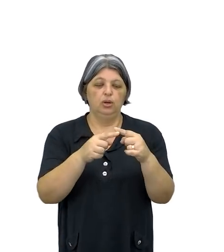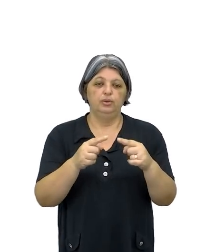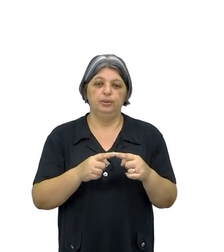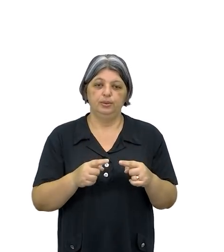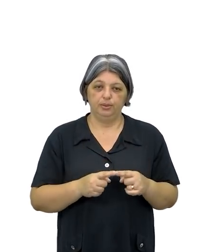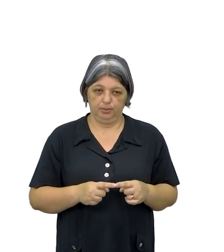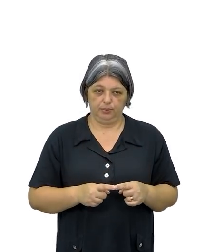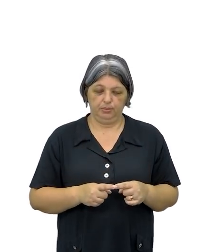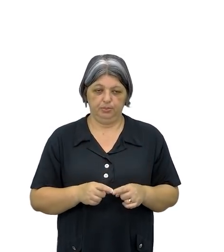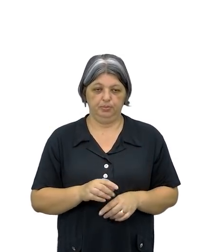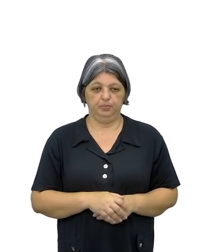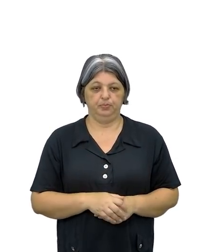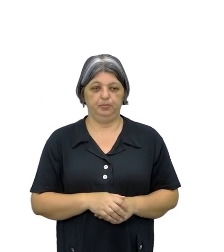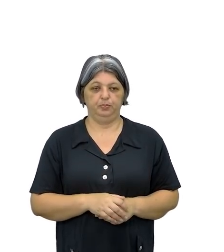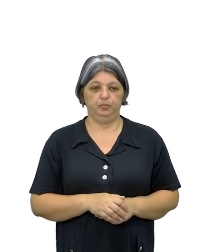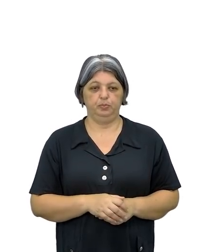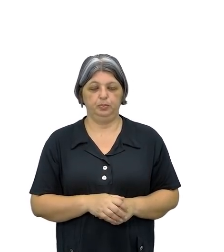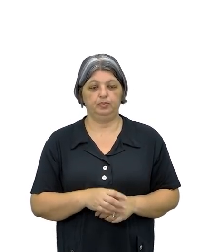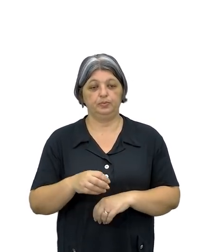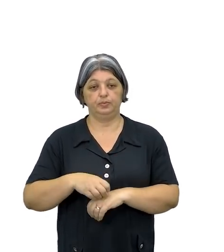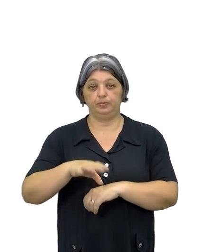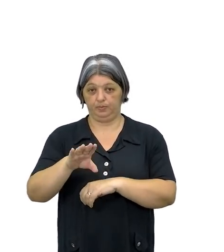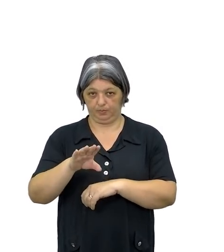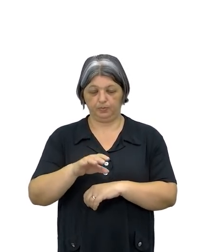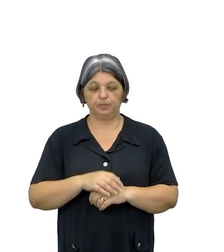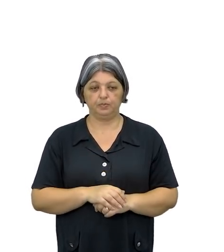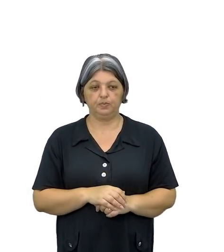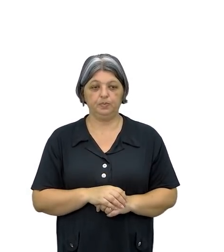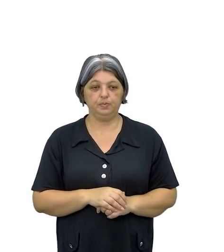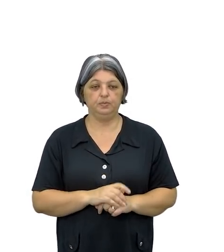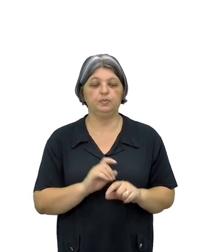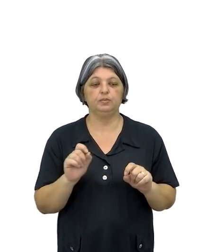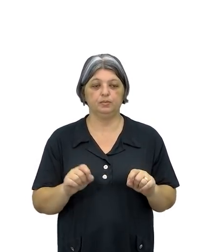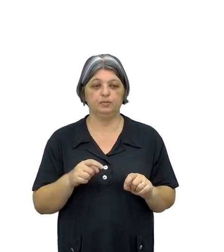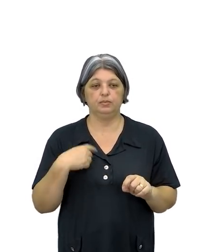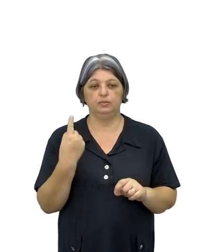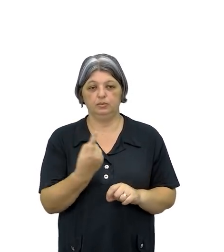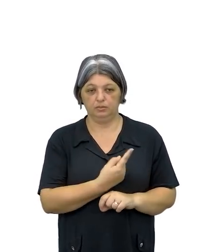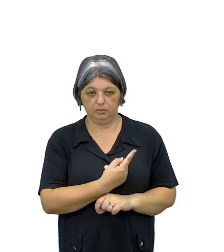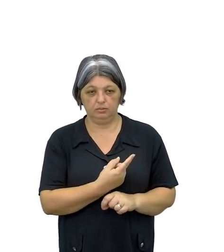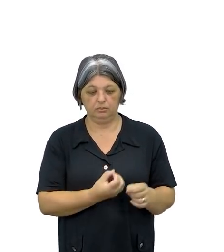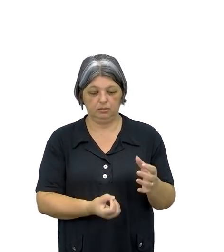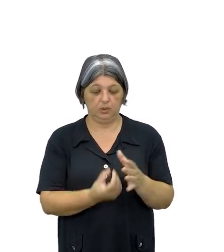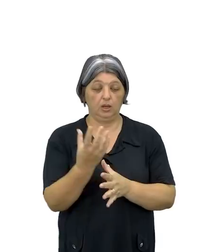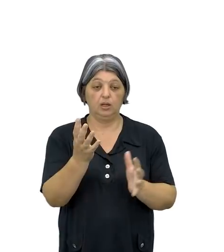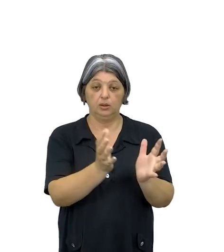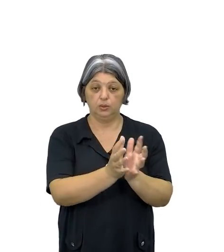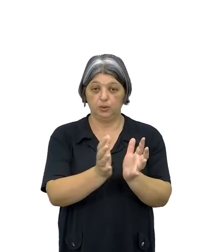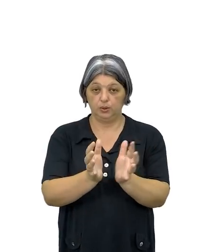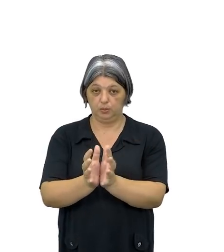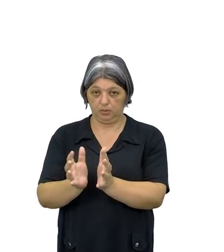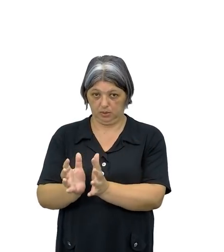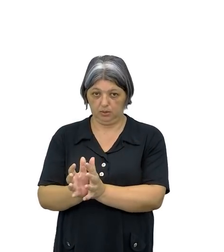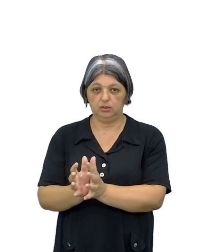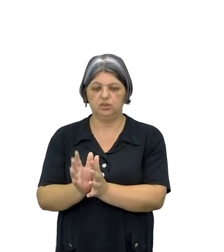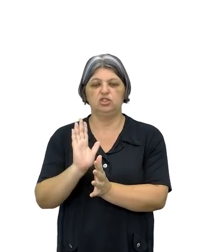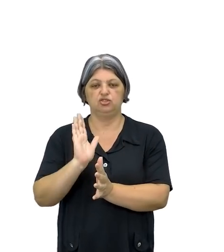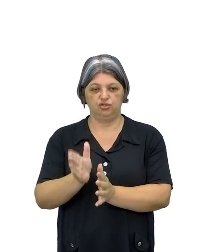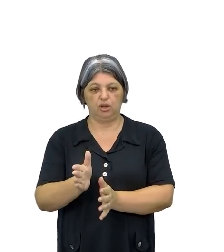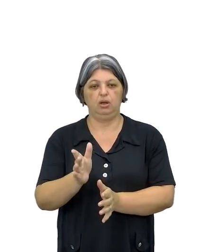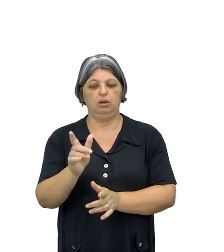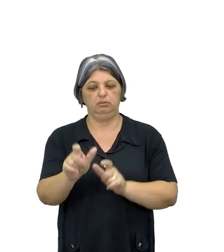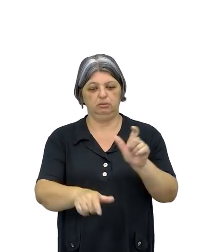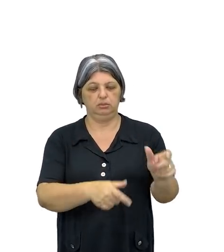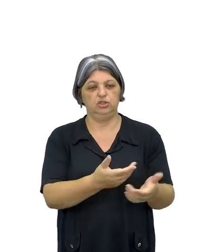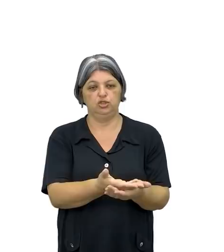a indicação, né? A sugestão é que nós podemos formar turmas de estudantes,